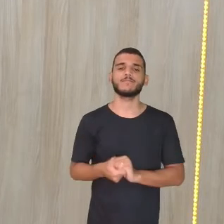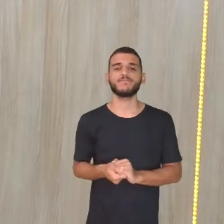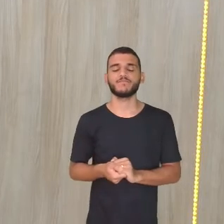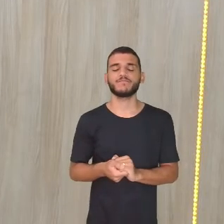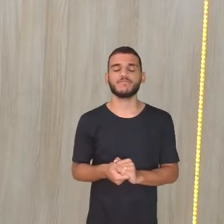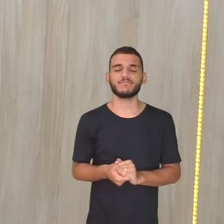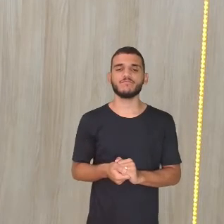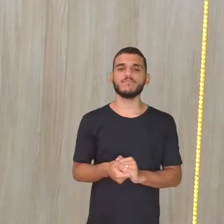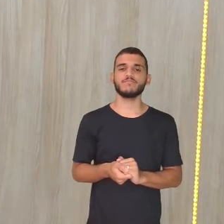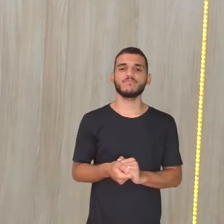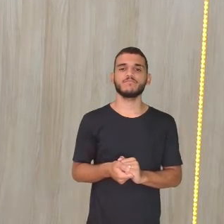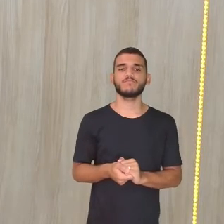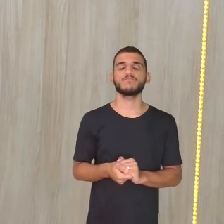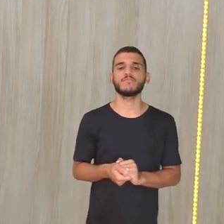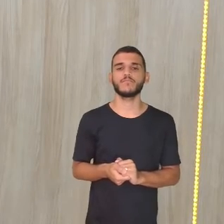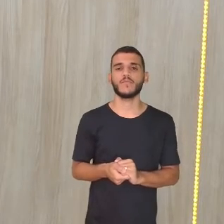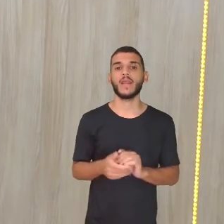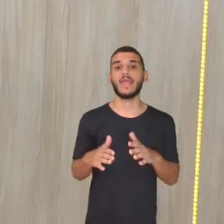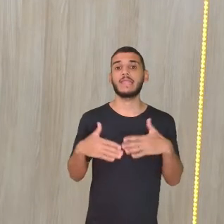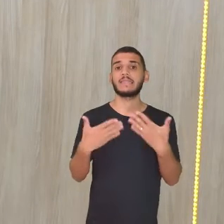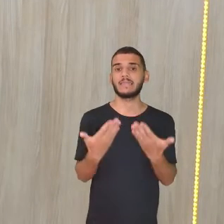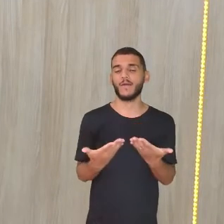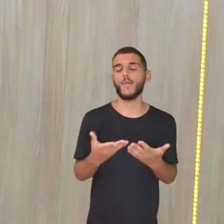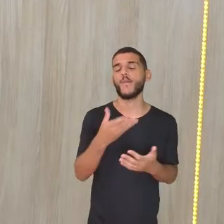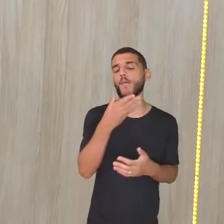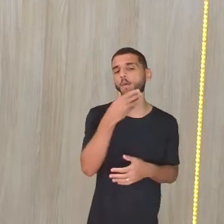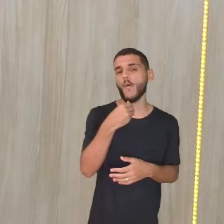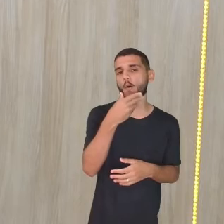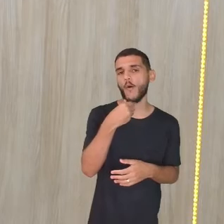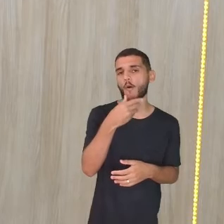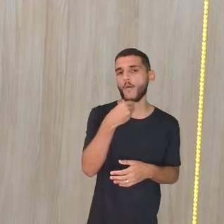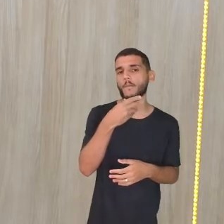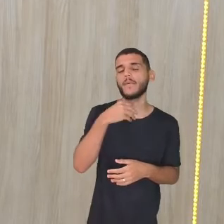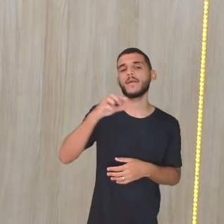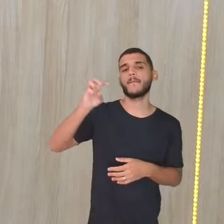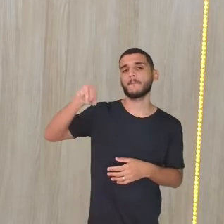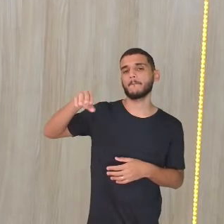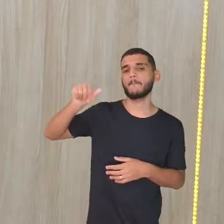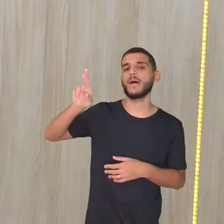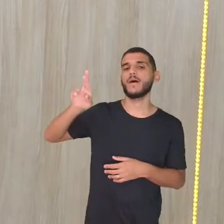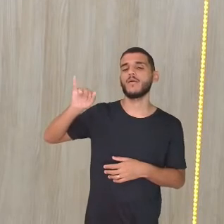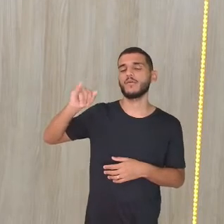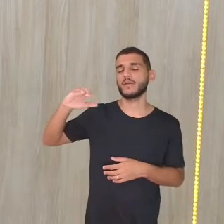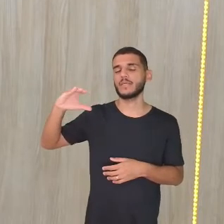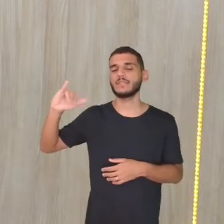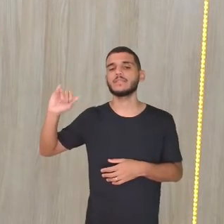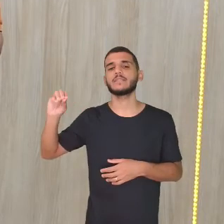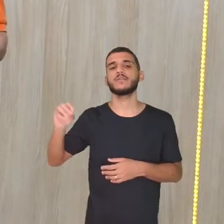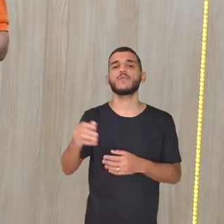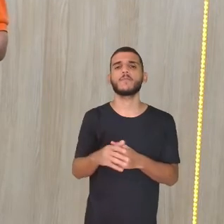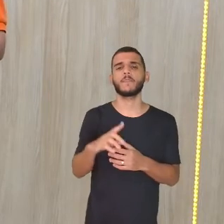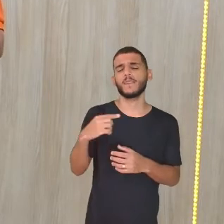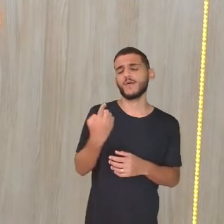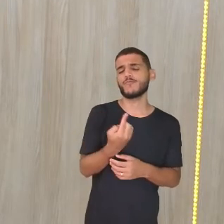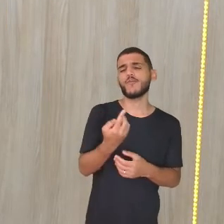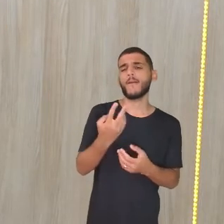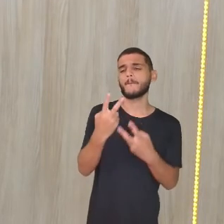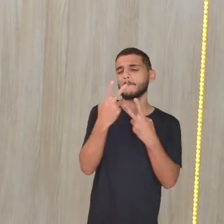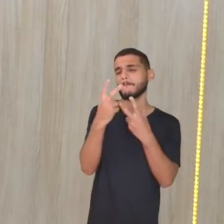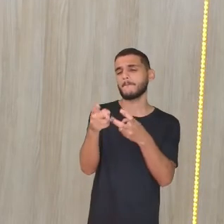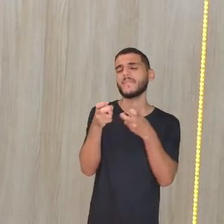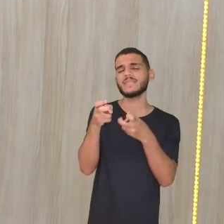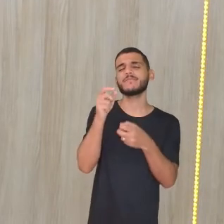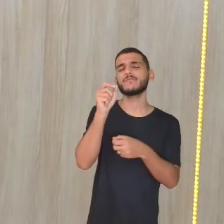não é, quando o Maurício de Souza conversa, não é, com um entrevistador, alguém